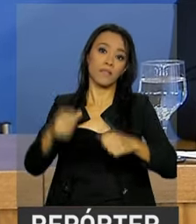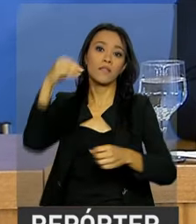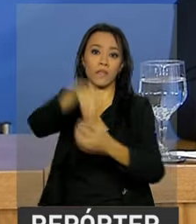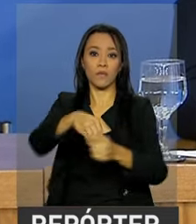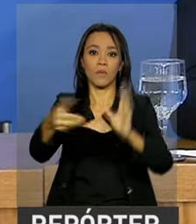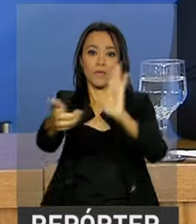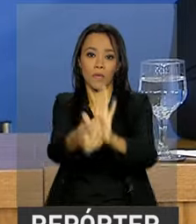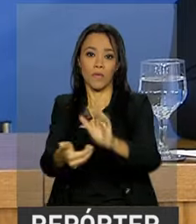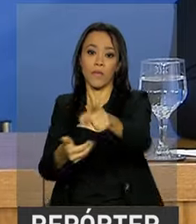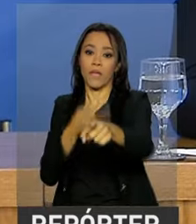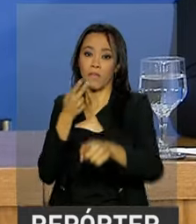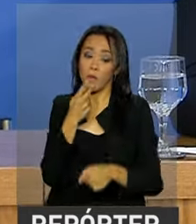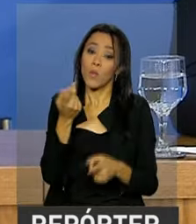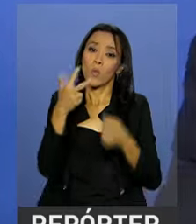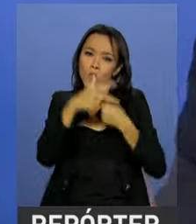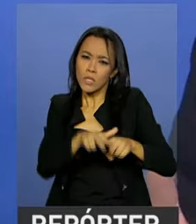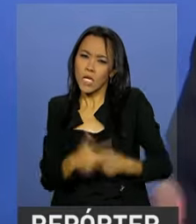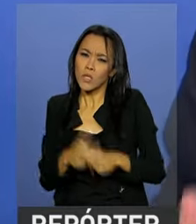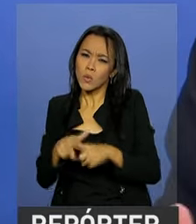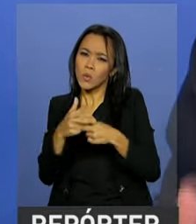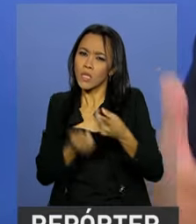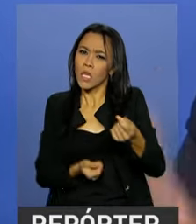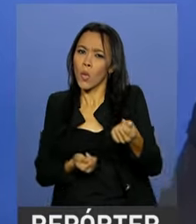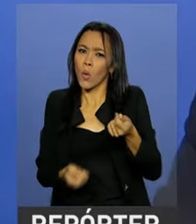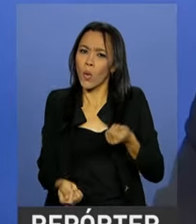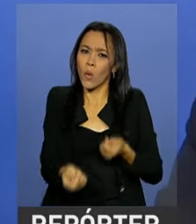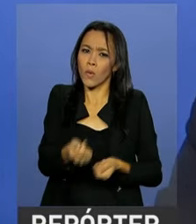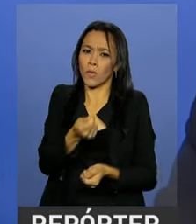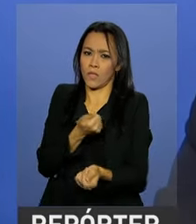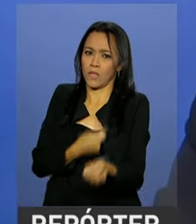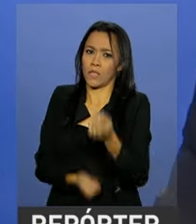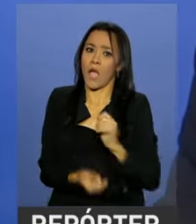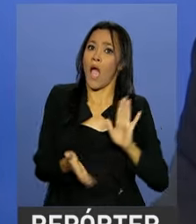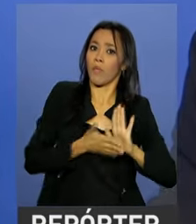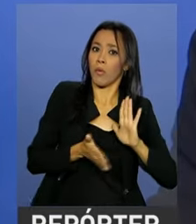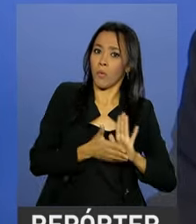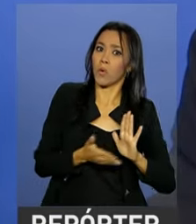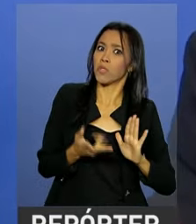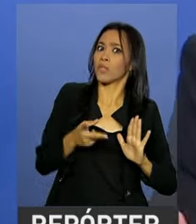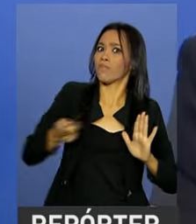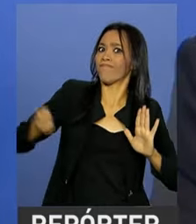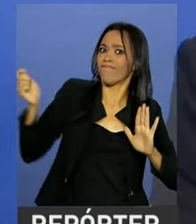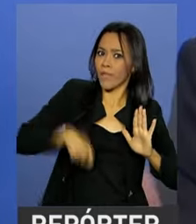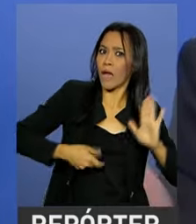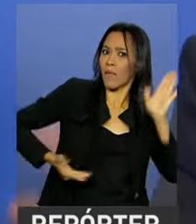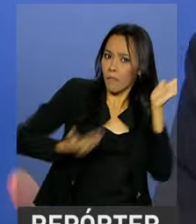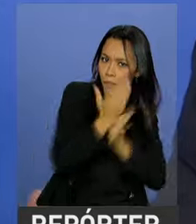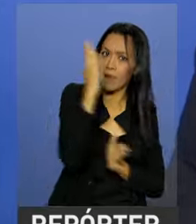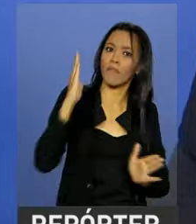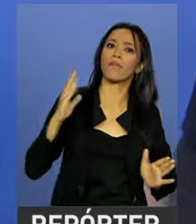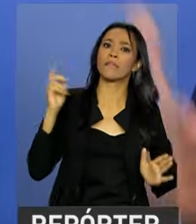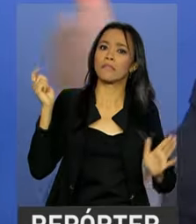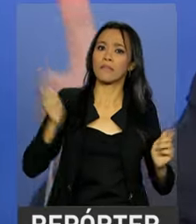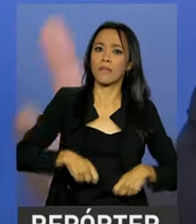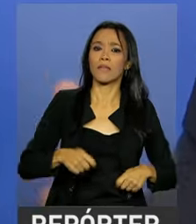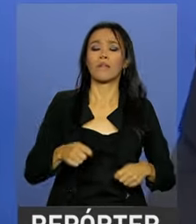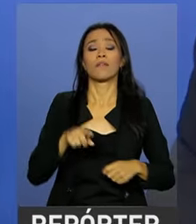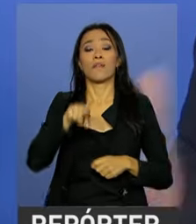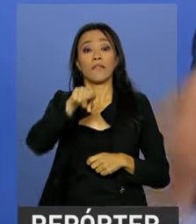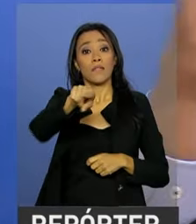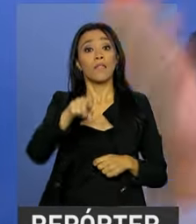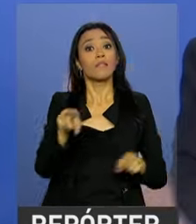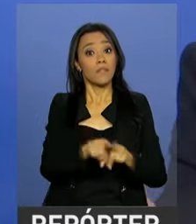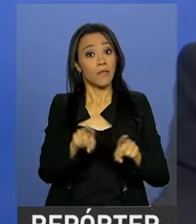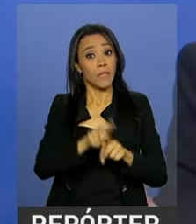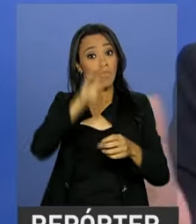os ajustes em negociação há a expectativa de que a proposta seja aprovada de forma segura no colegiado e